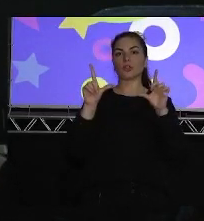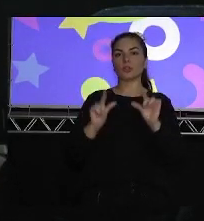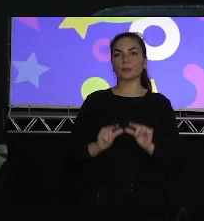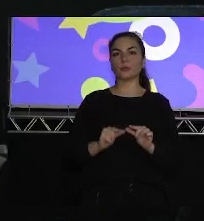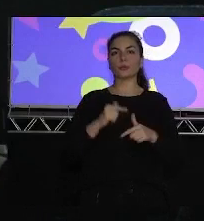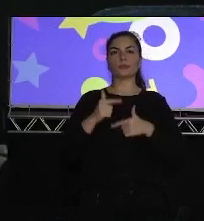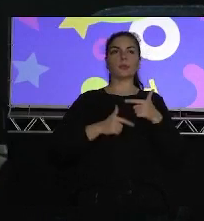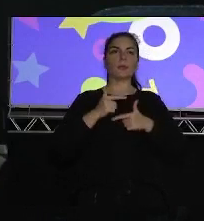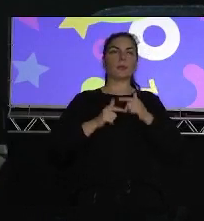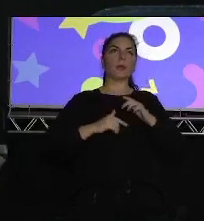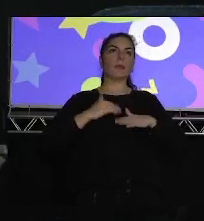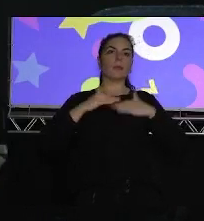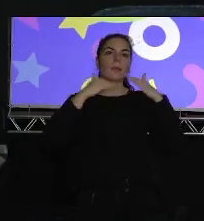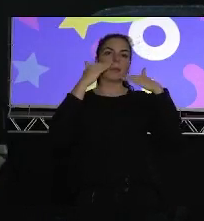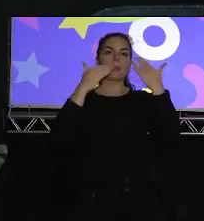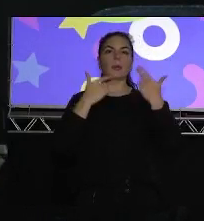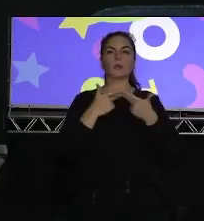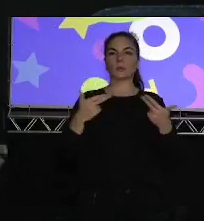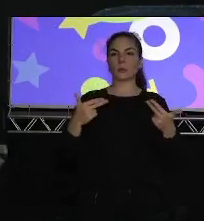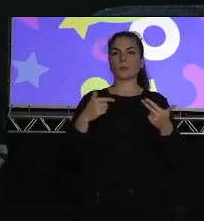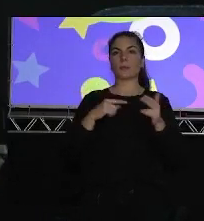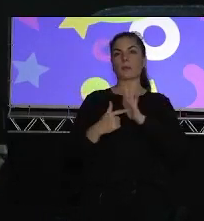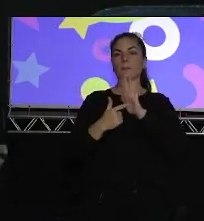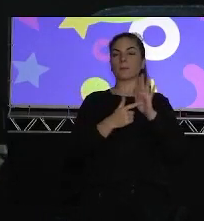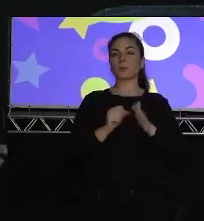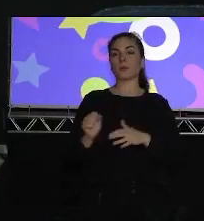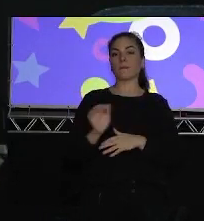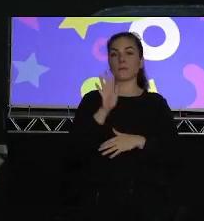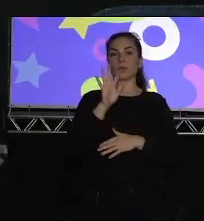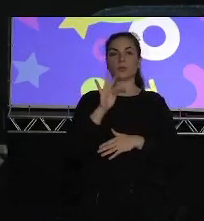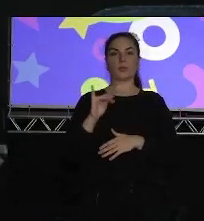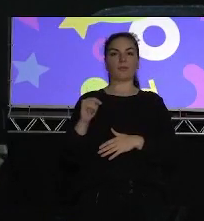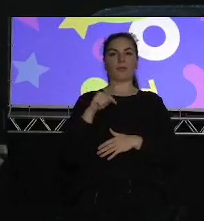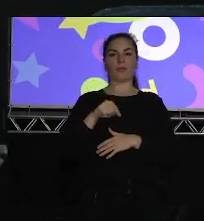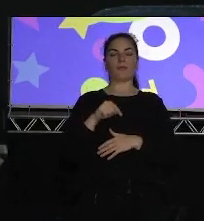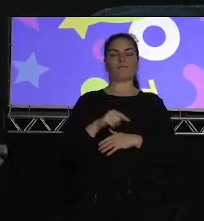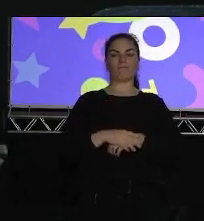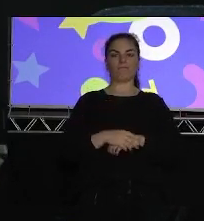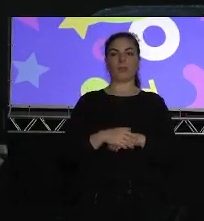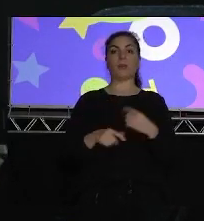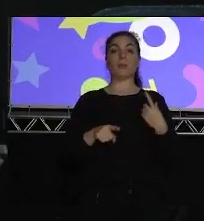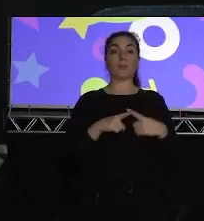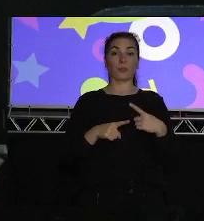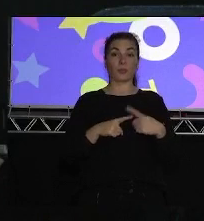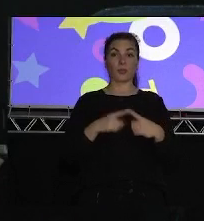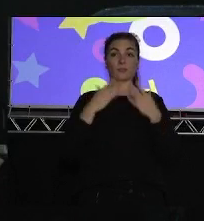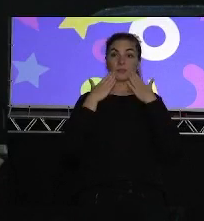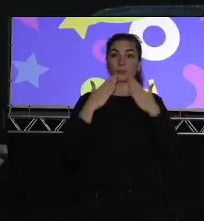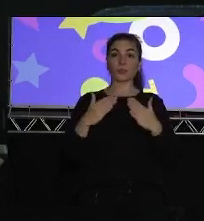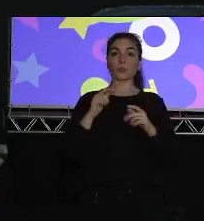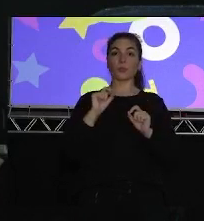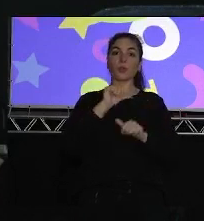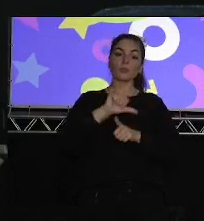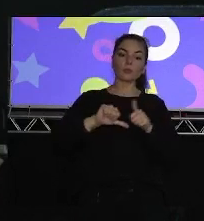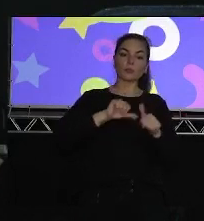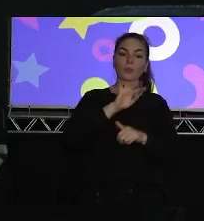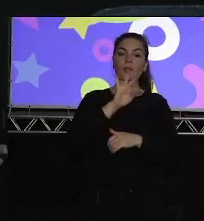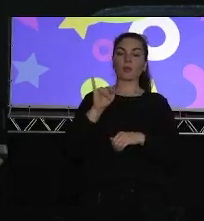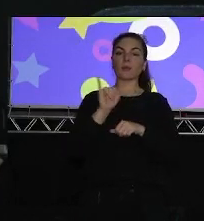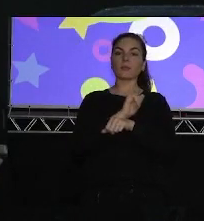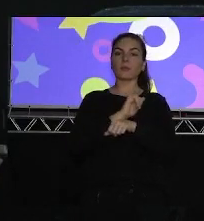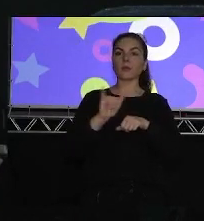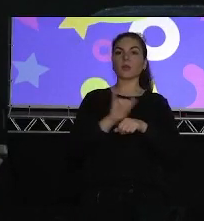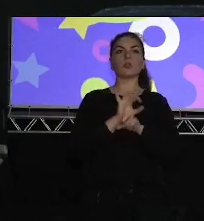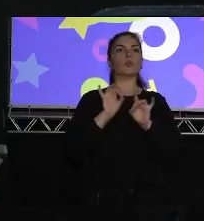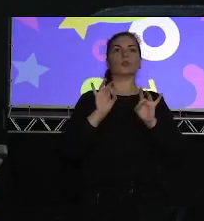progresso, aumentar o planejamento e previsibilidade, demonstrar o valor da TI para o negócio. Por quê? Os objetivos é transformar a TI em algo estratégico, deixar